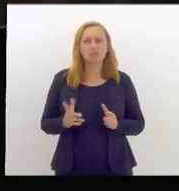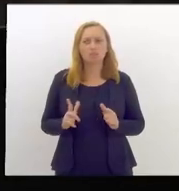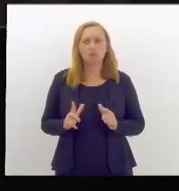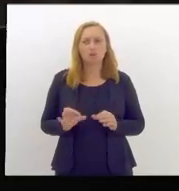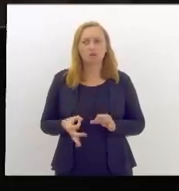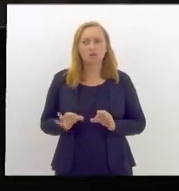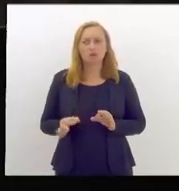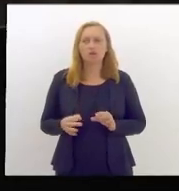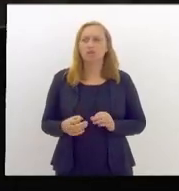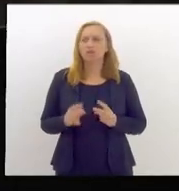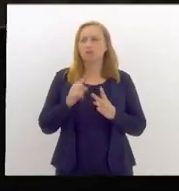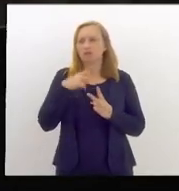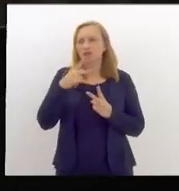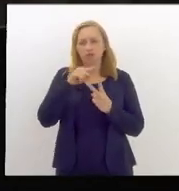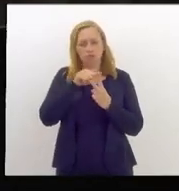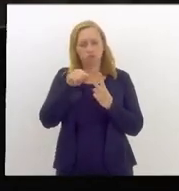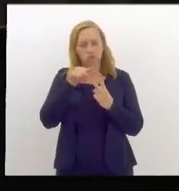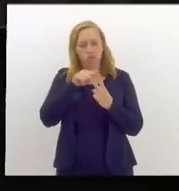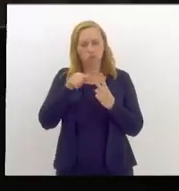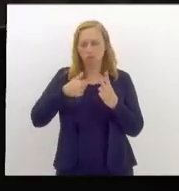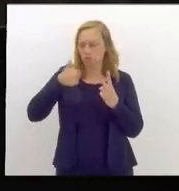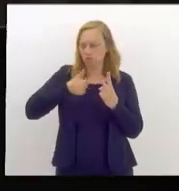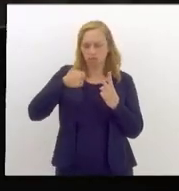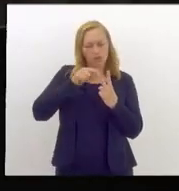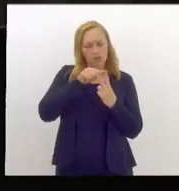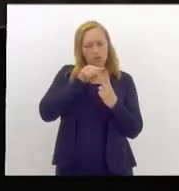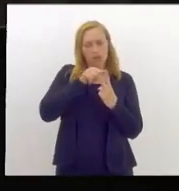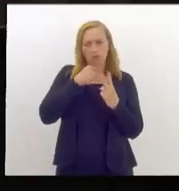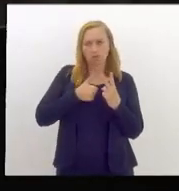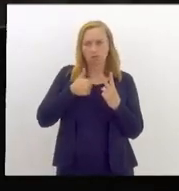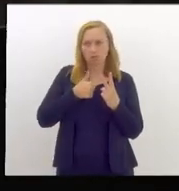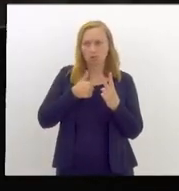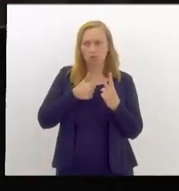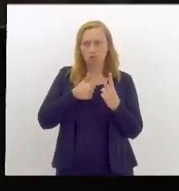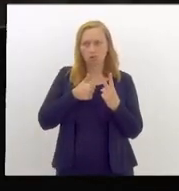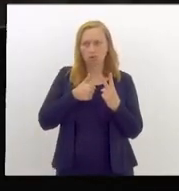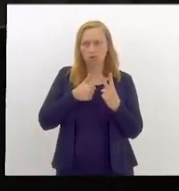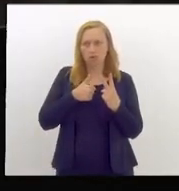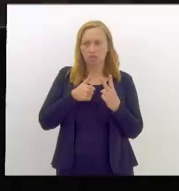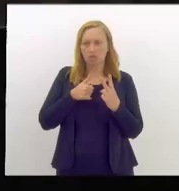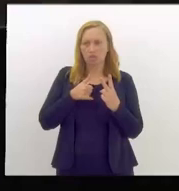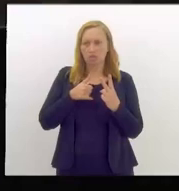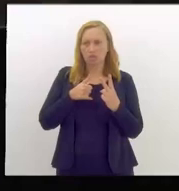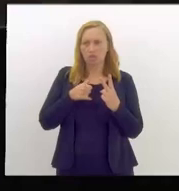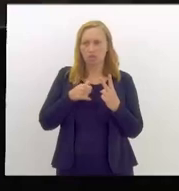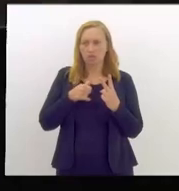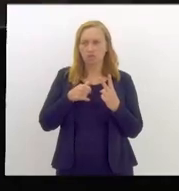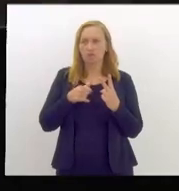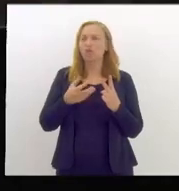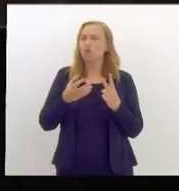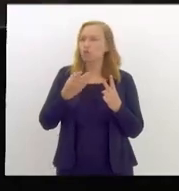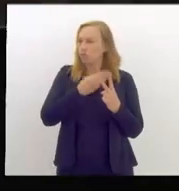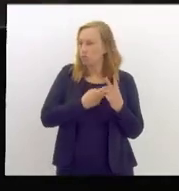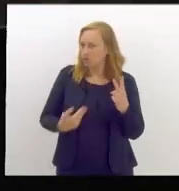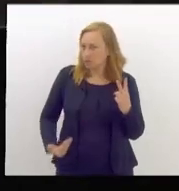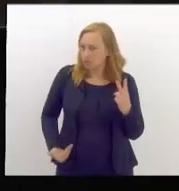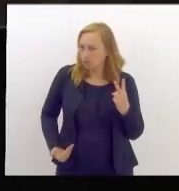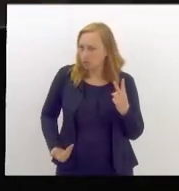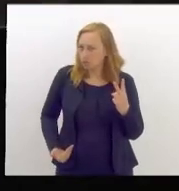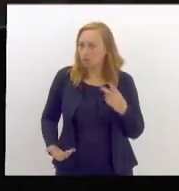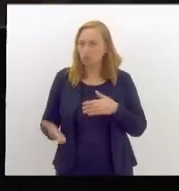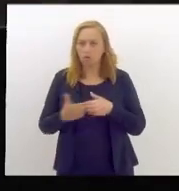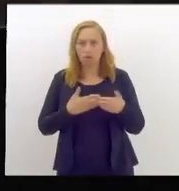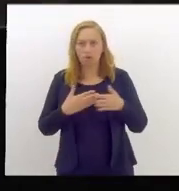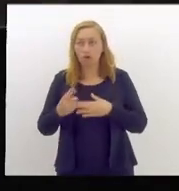de dois pressupostos o primeiro o pressuposto da isonomia o governador tal qual qualquer